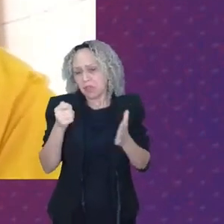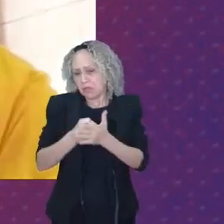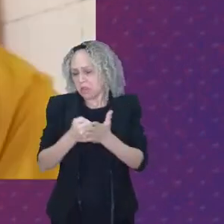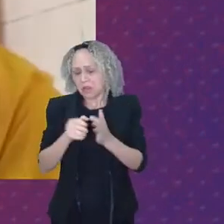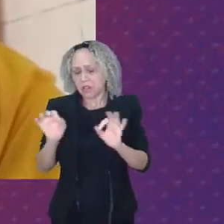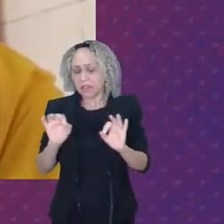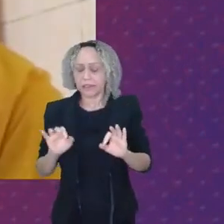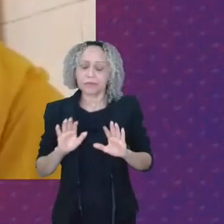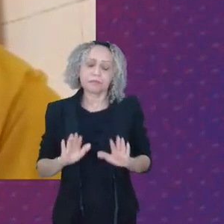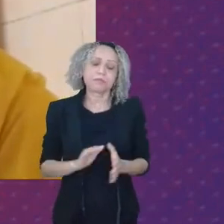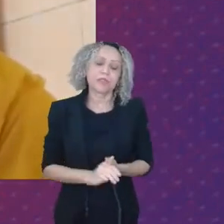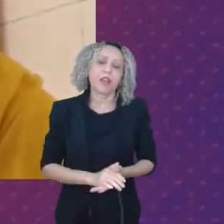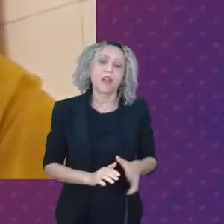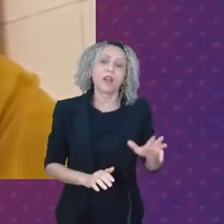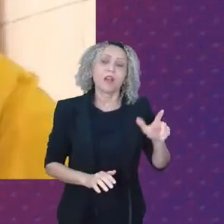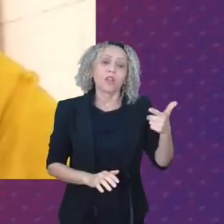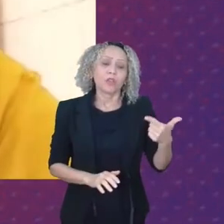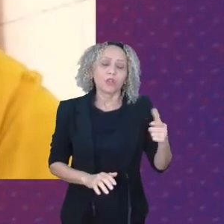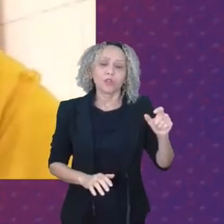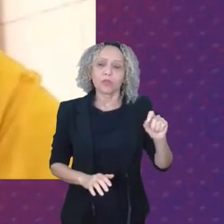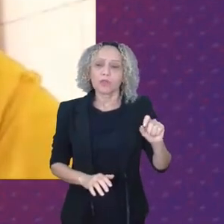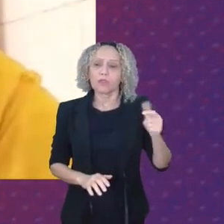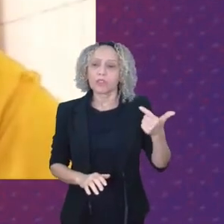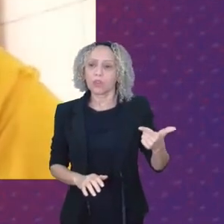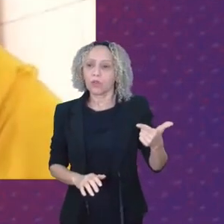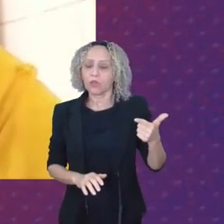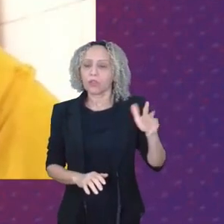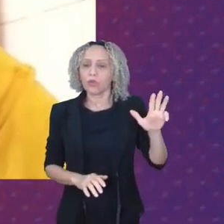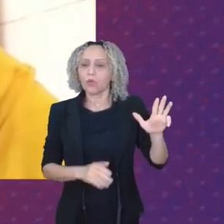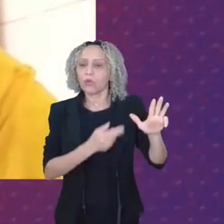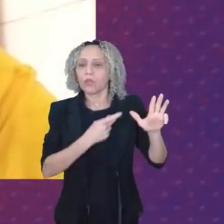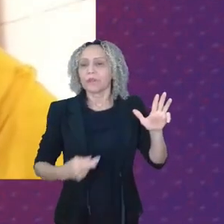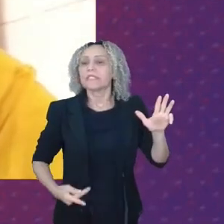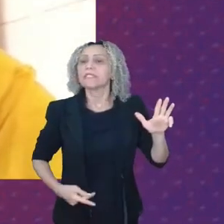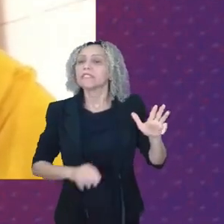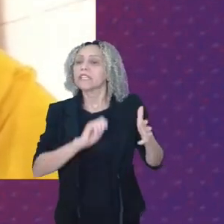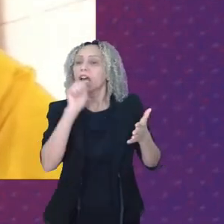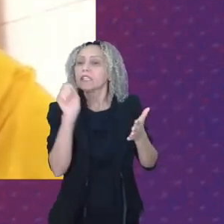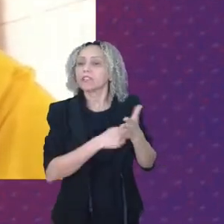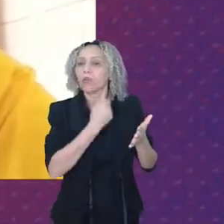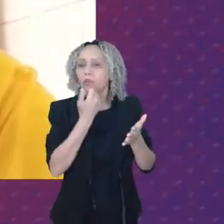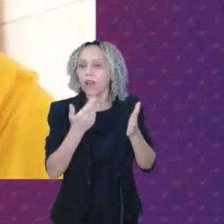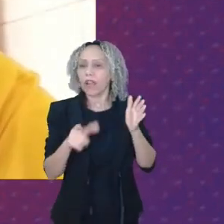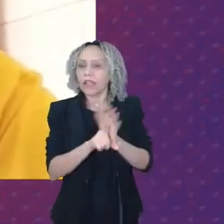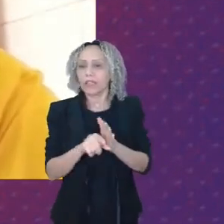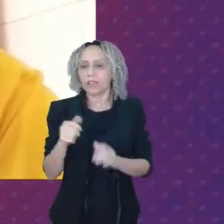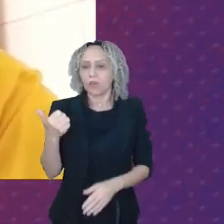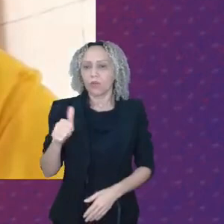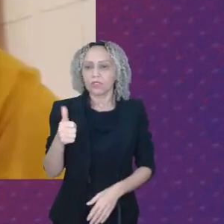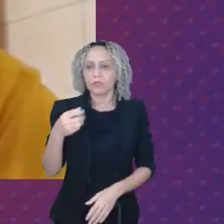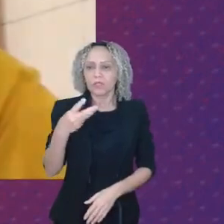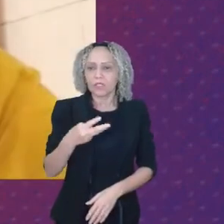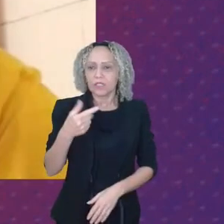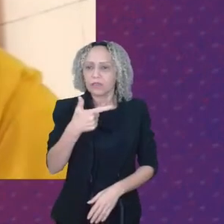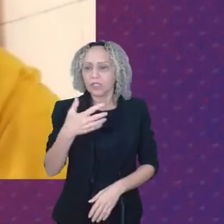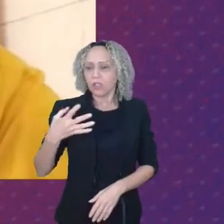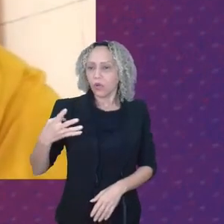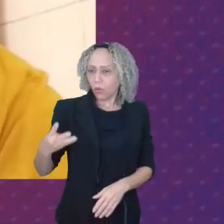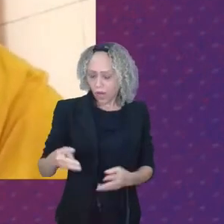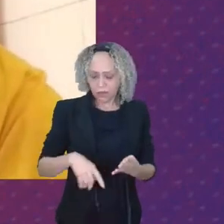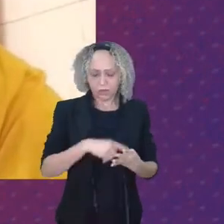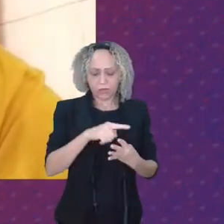muito importante, a Lei 11.324. Essa lei nos garantiu 4 direitos muito importantes, que